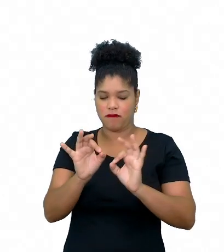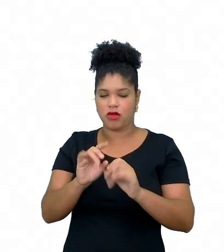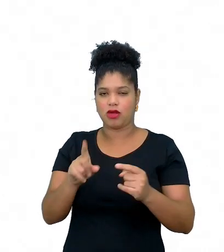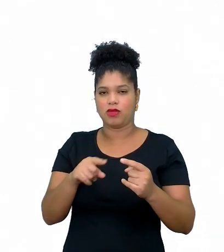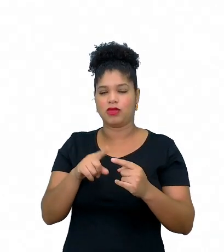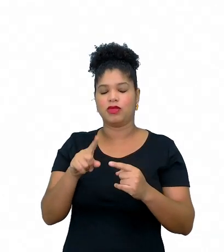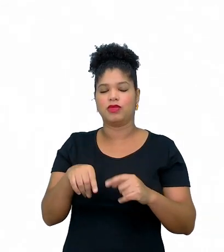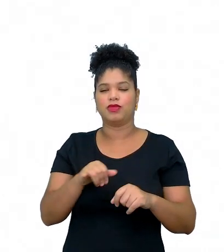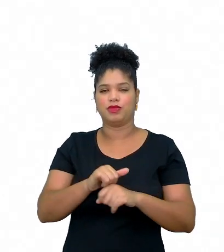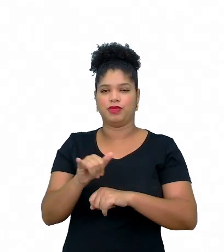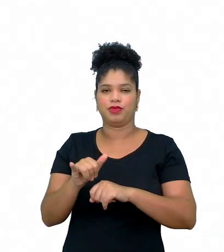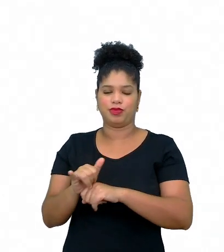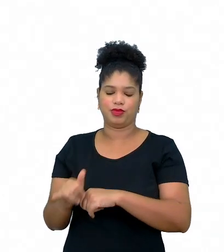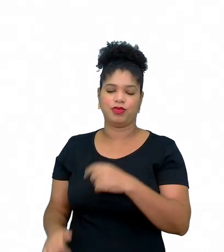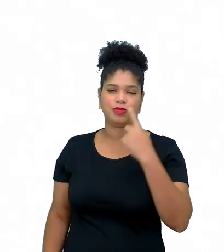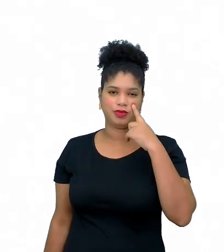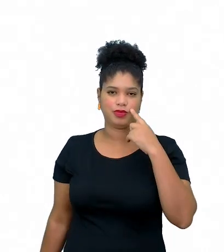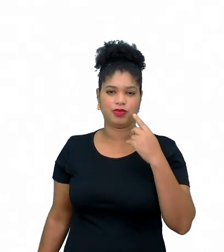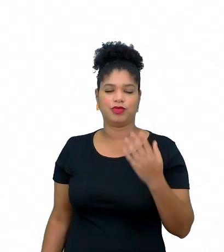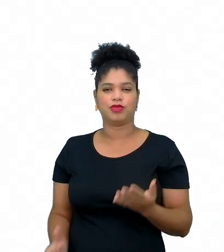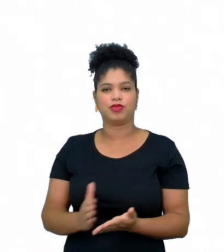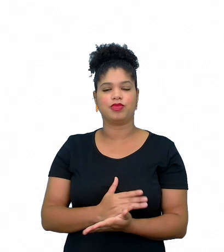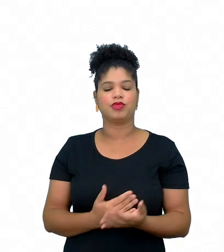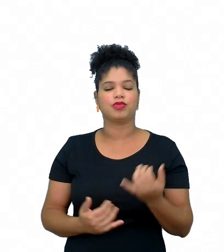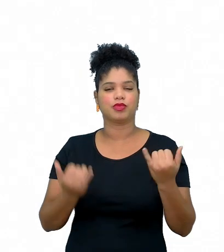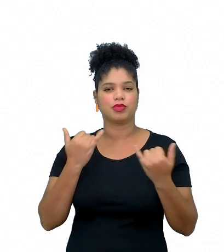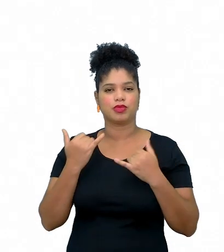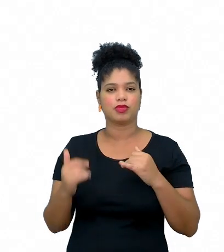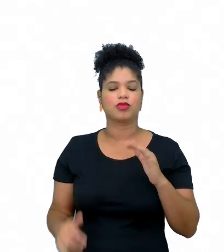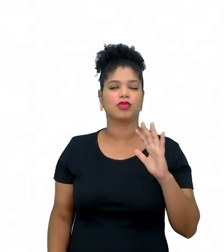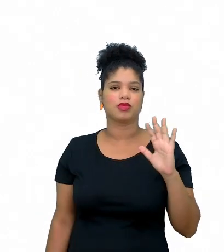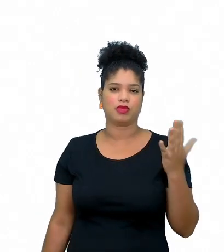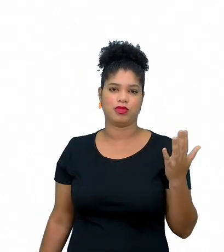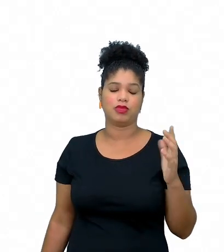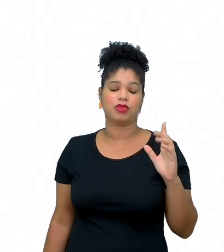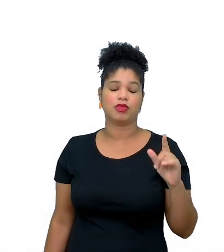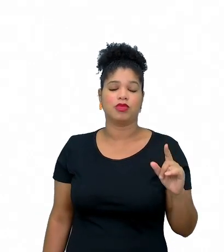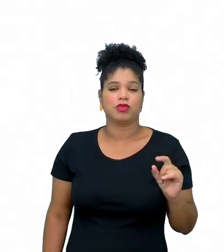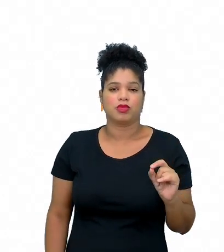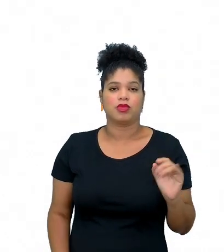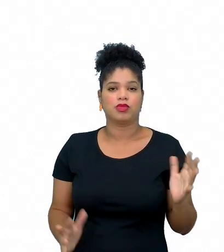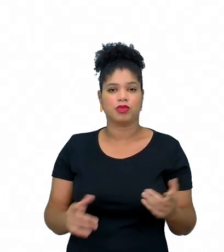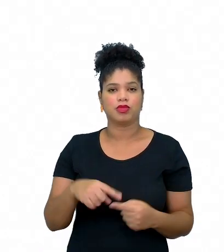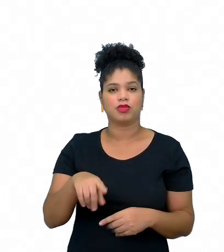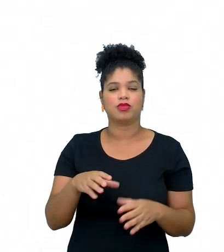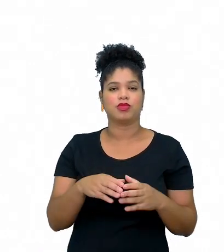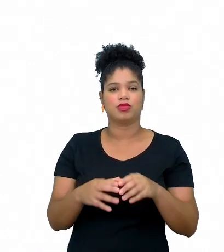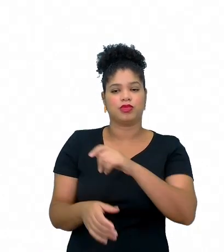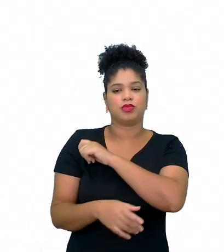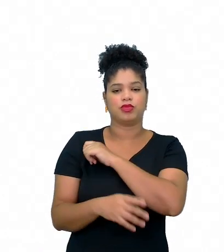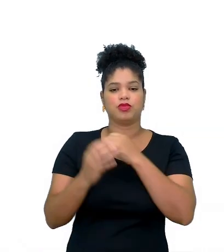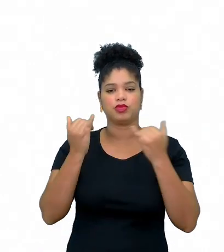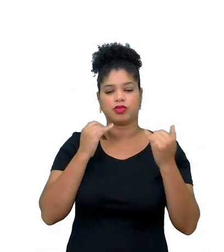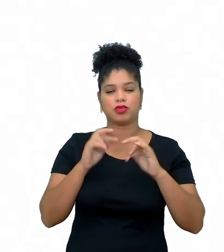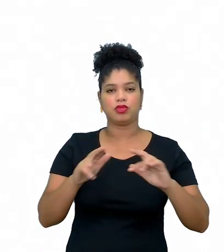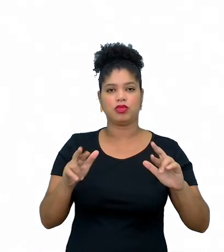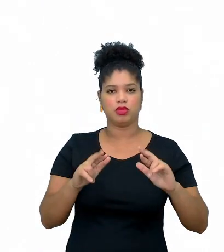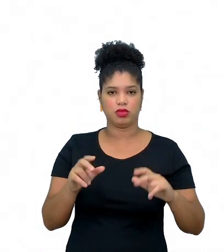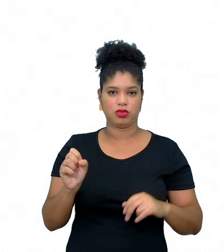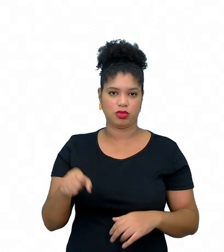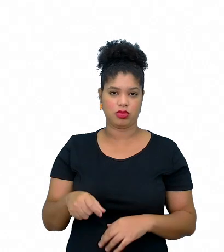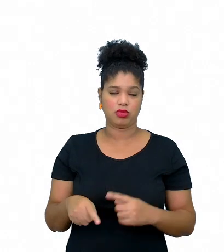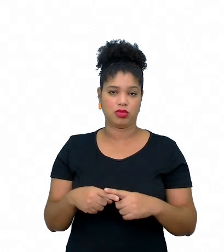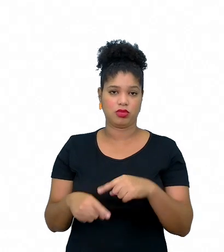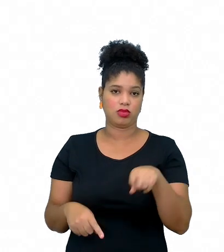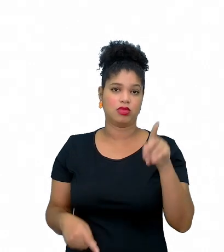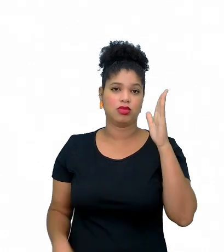Então, colocar esses tipos de notícias falsas já é trazer ao aluno informações diferenciadas. Ele sabe